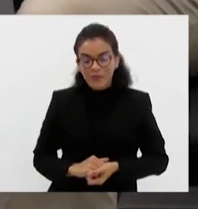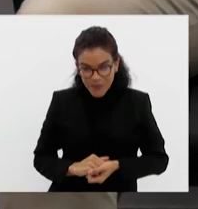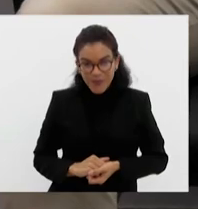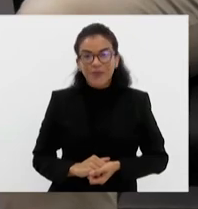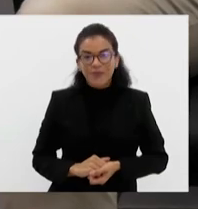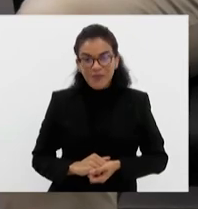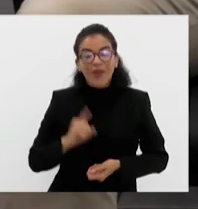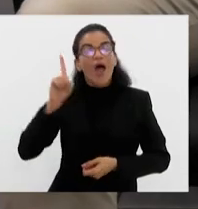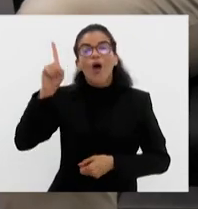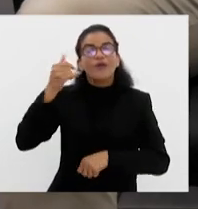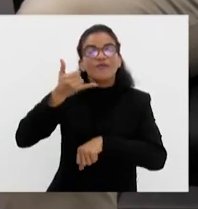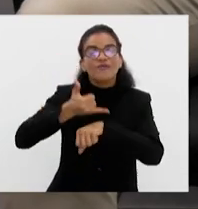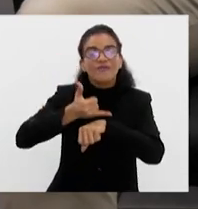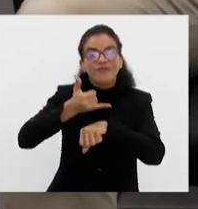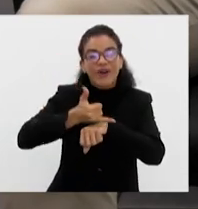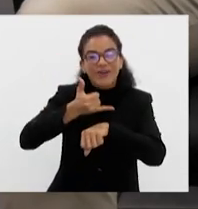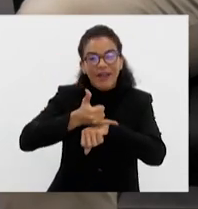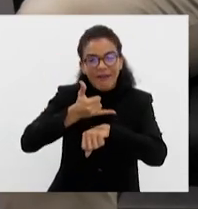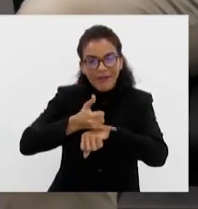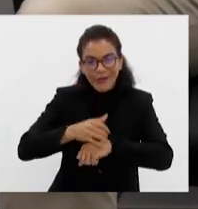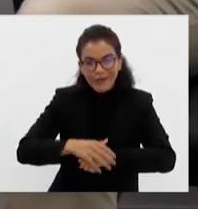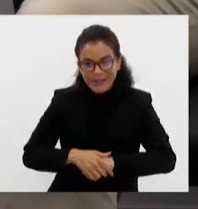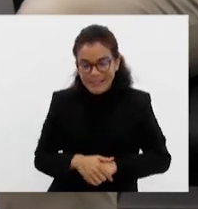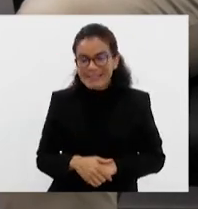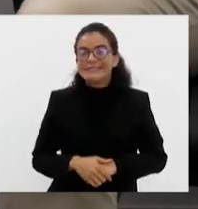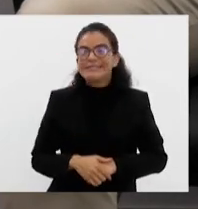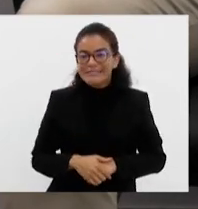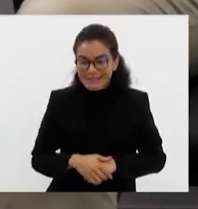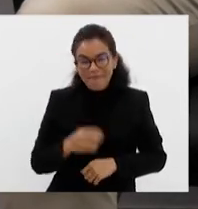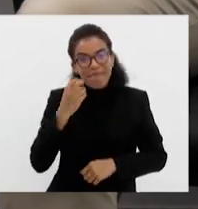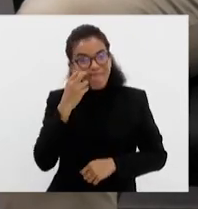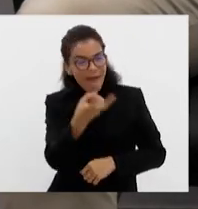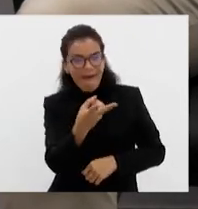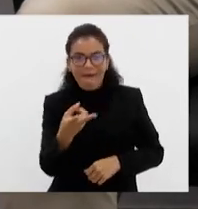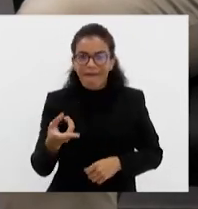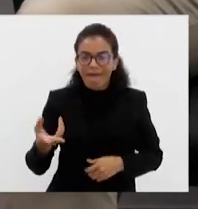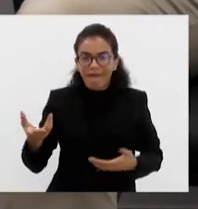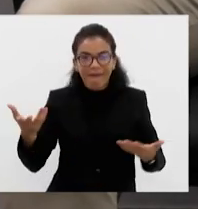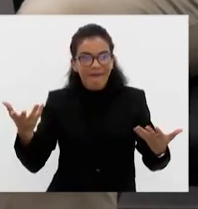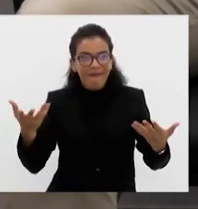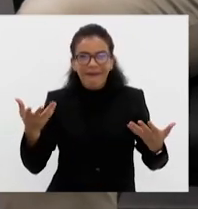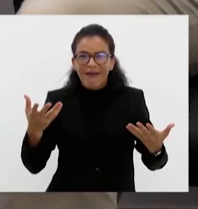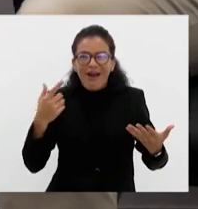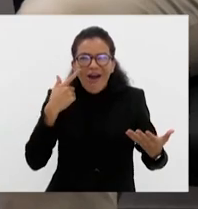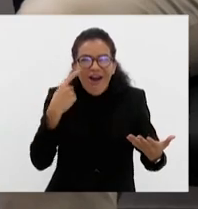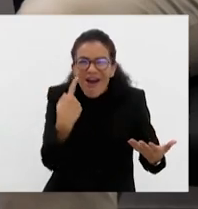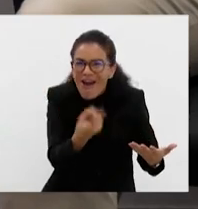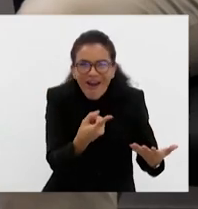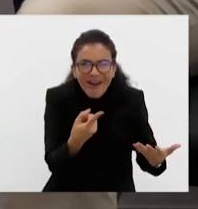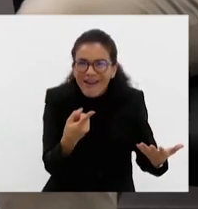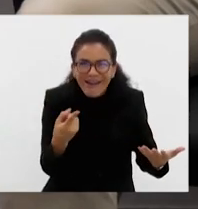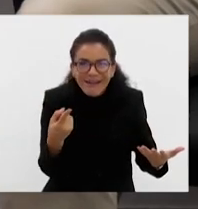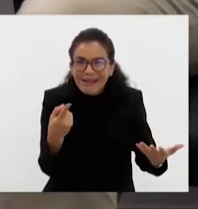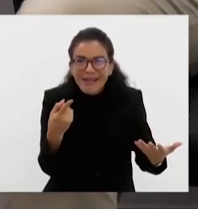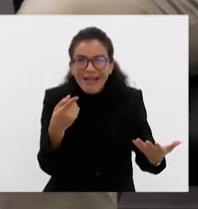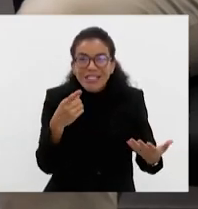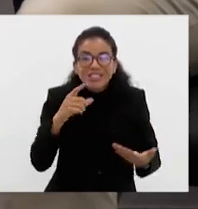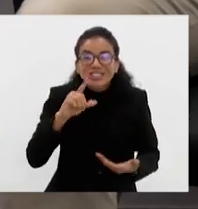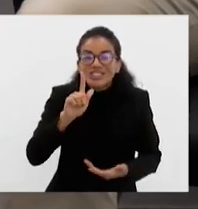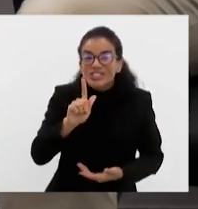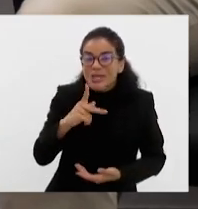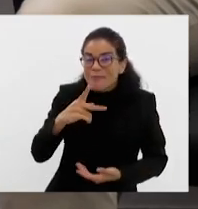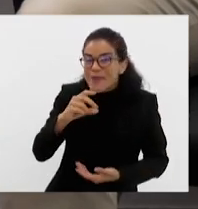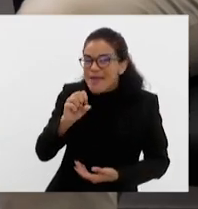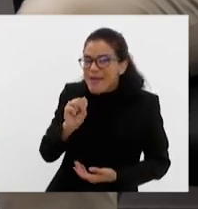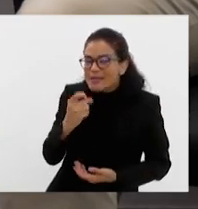Lá em Volta Redonda. Você veja a quantidade de GPS que tinha